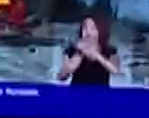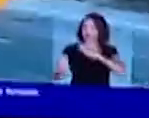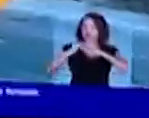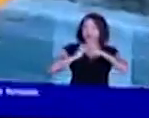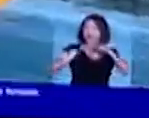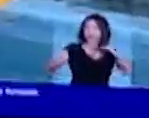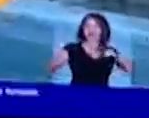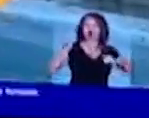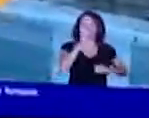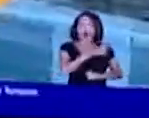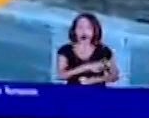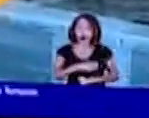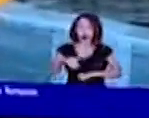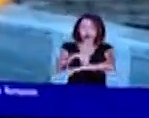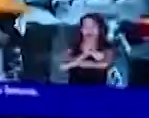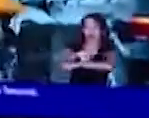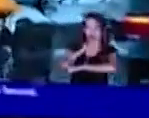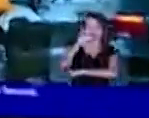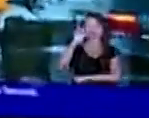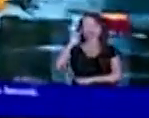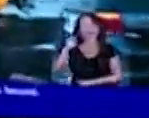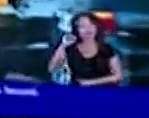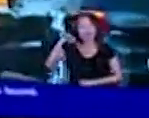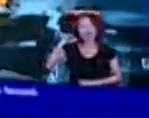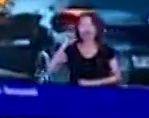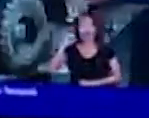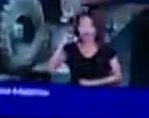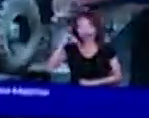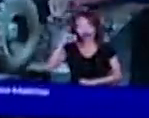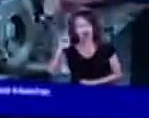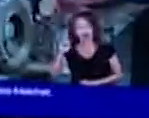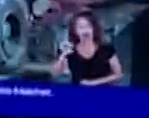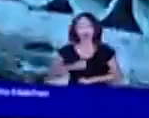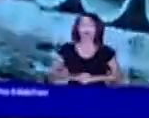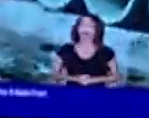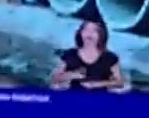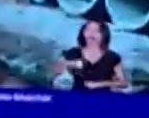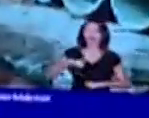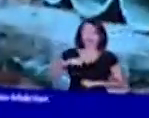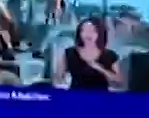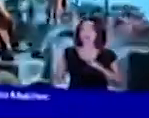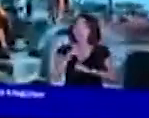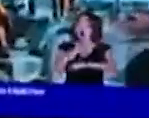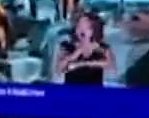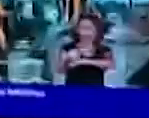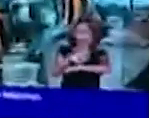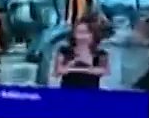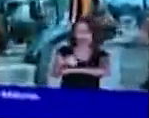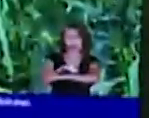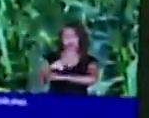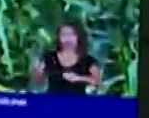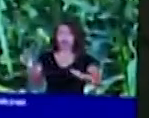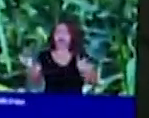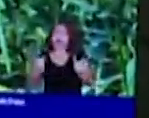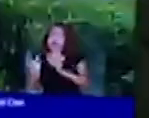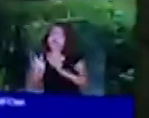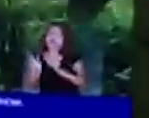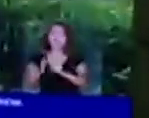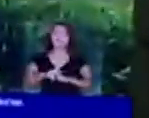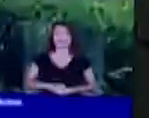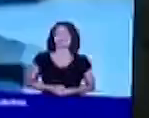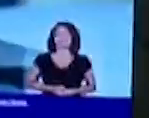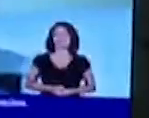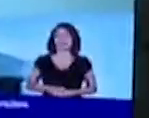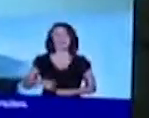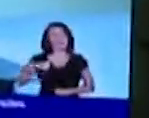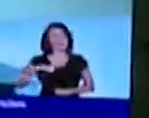vai estar um lar regularizado. E se ela tiver um sonho de empreender, esse sonho pode ser realizado a partir desse título de propriedade, porque